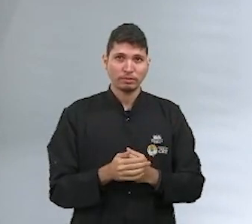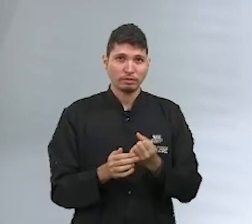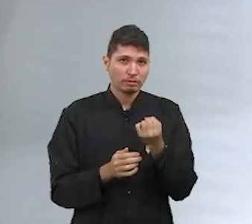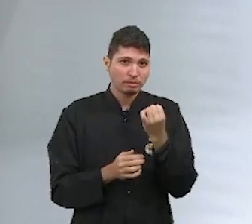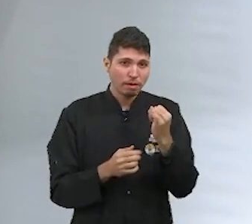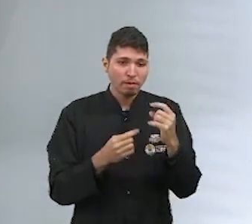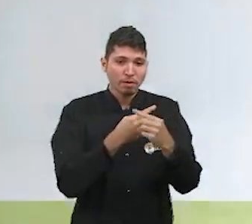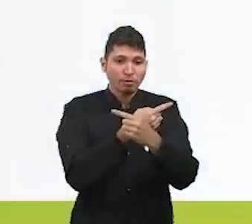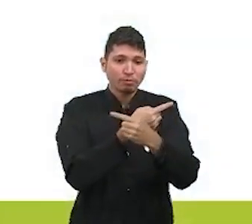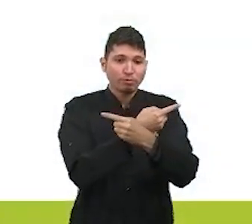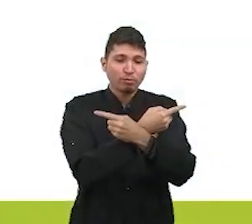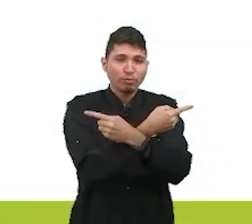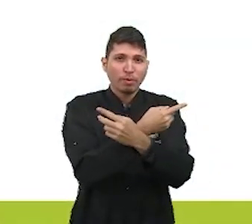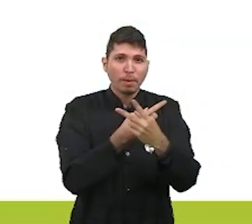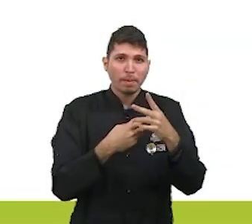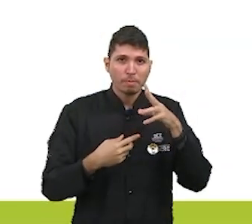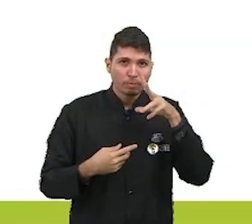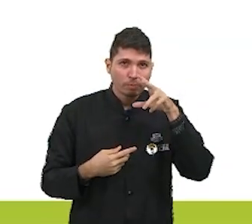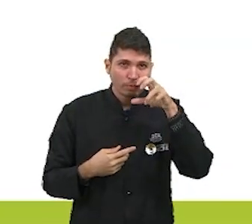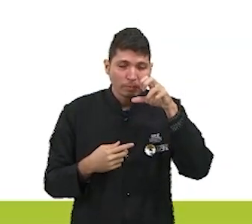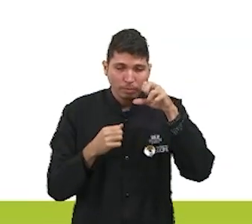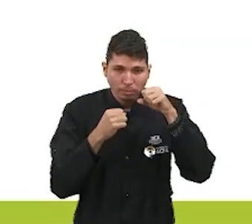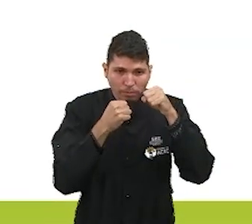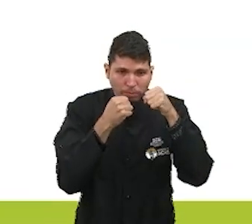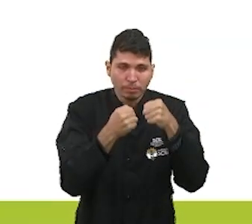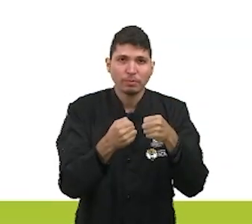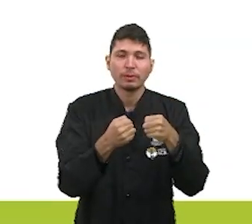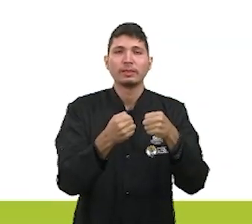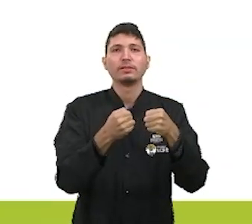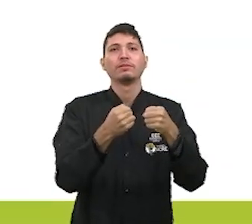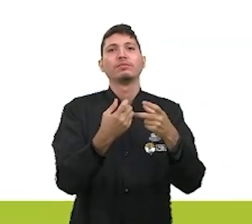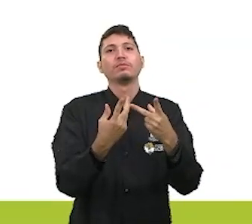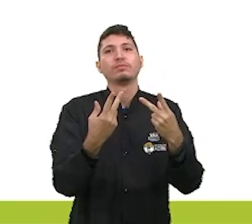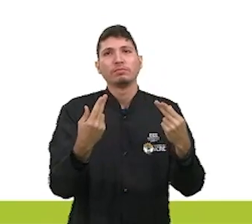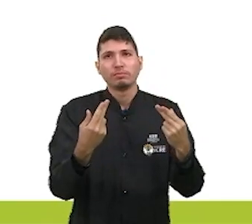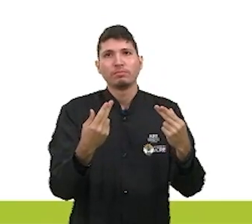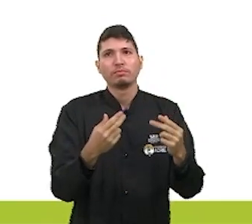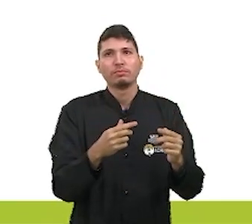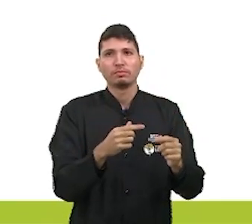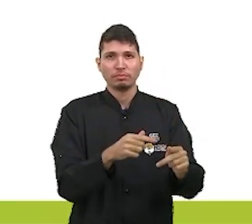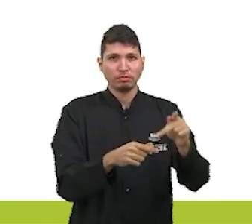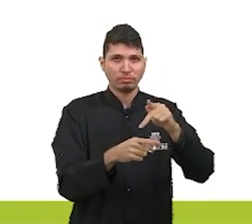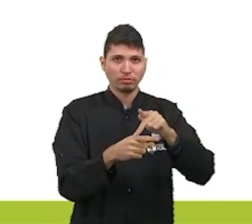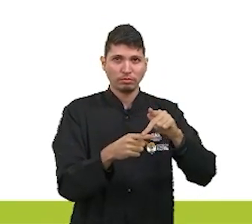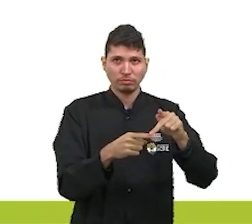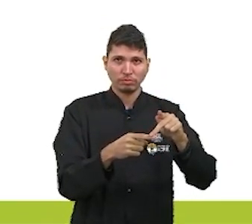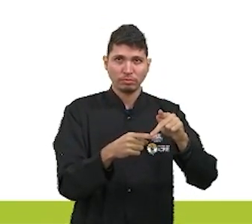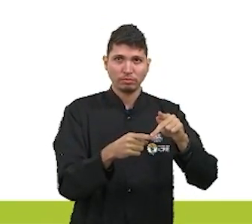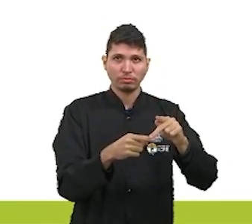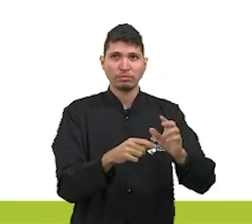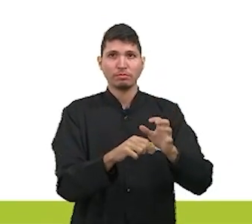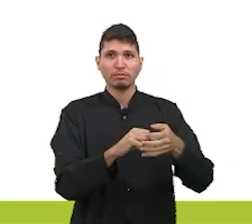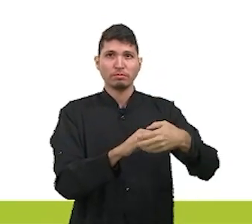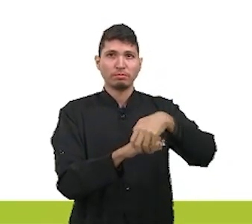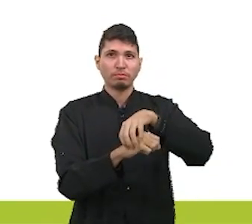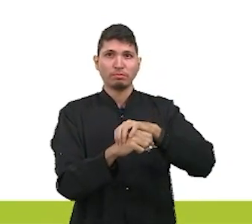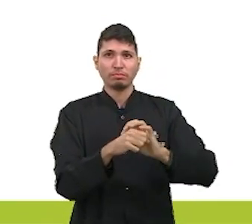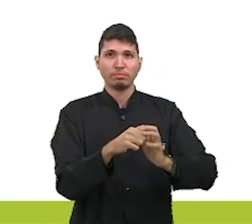então essa molécula, dependendo se a ligação ela é polar, vai ser chamada de